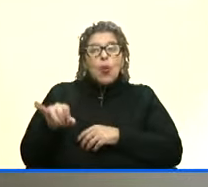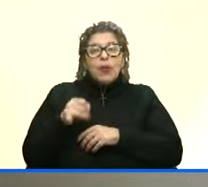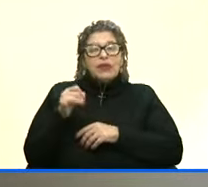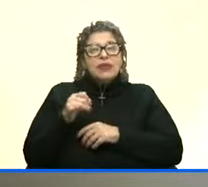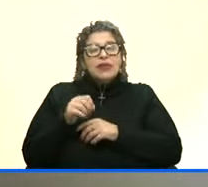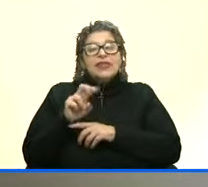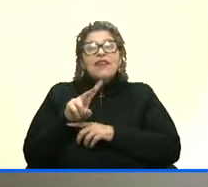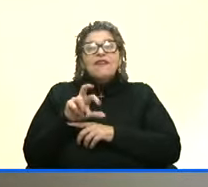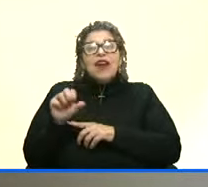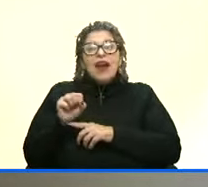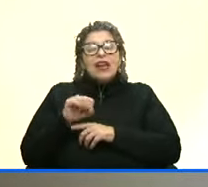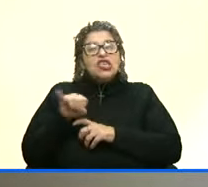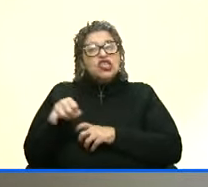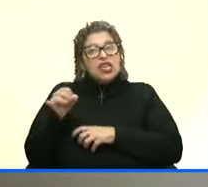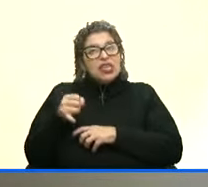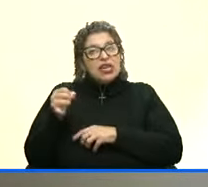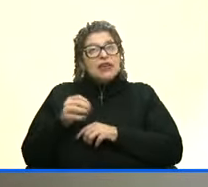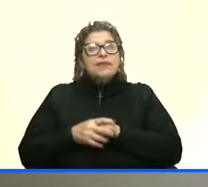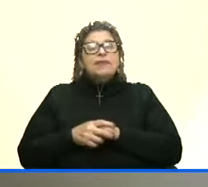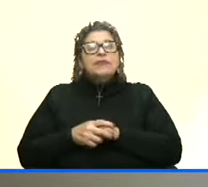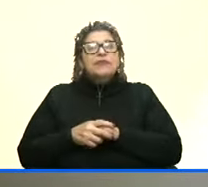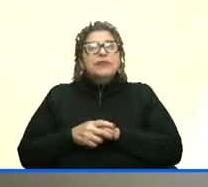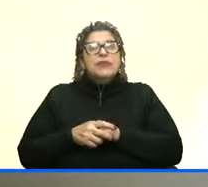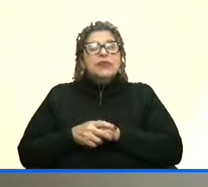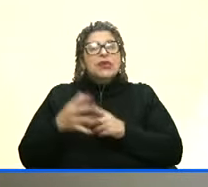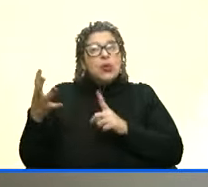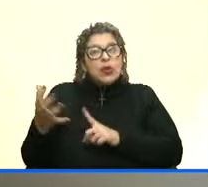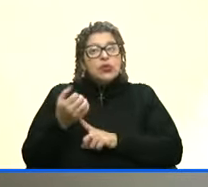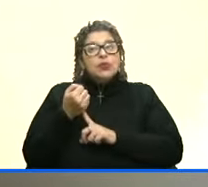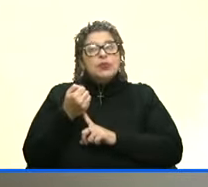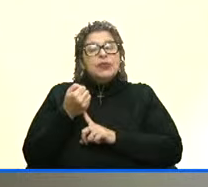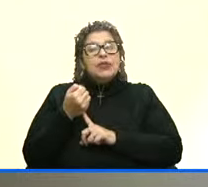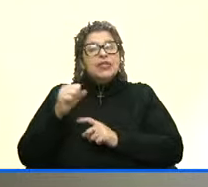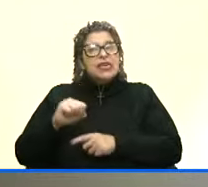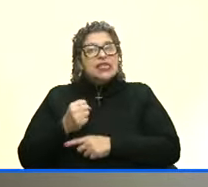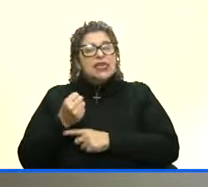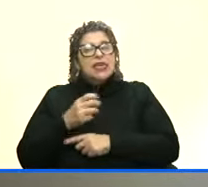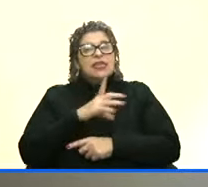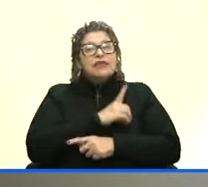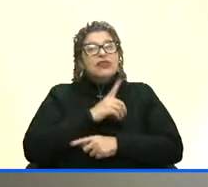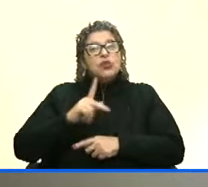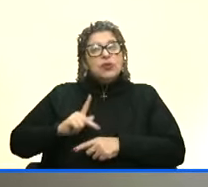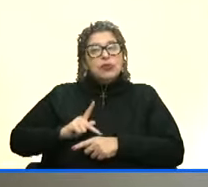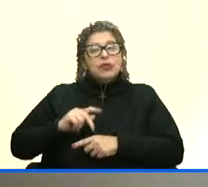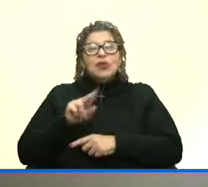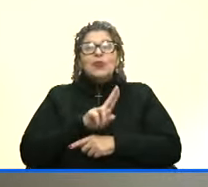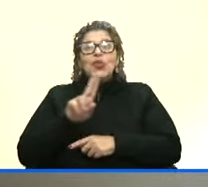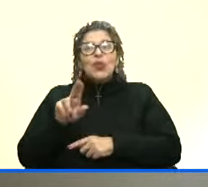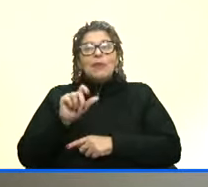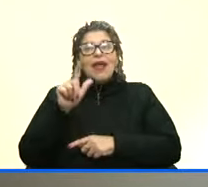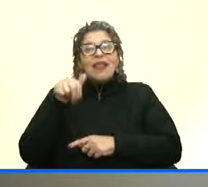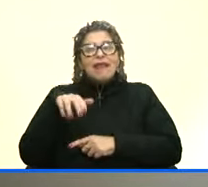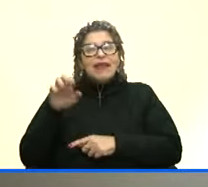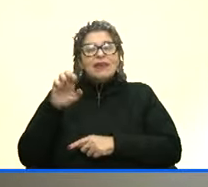essa vaga em janeiro deste ano, e eu assumi, então, nessa defensoria pública, meu nome é Aline,